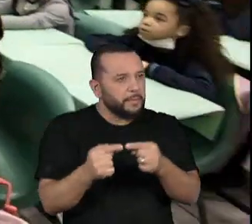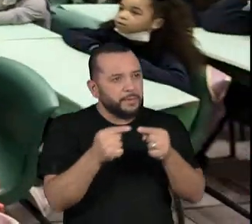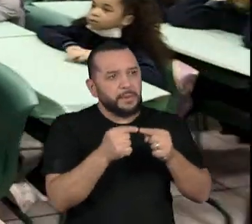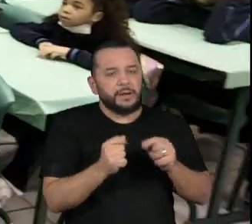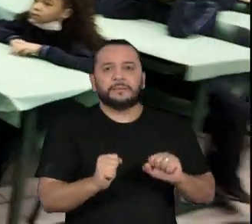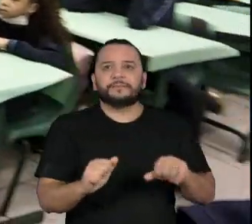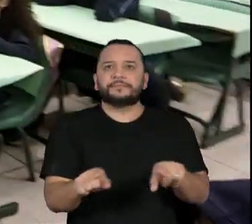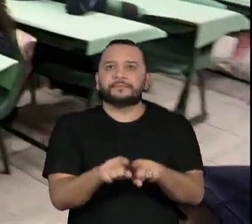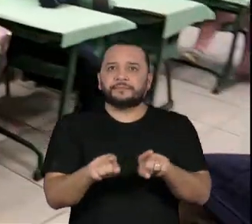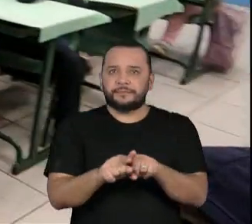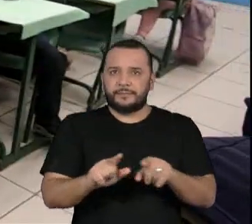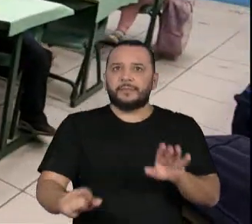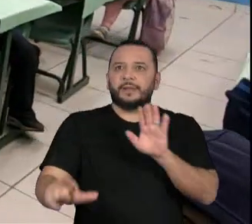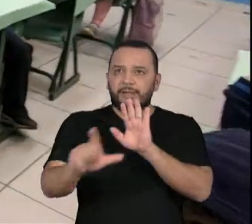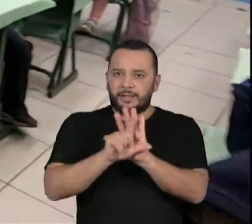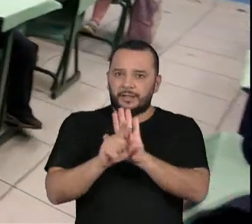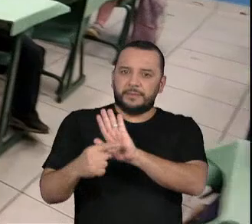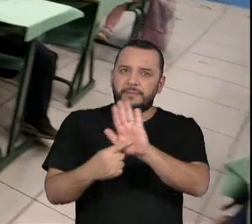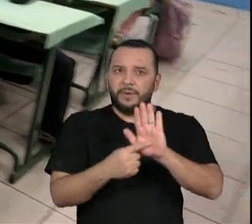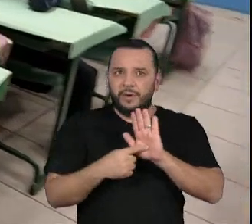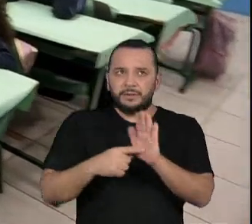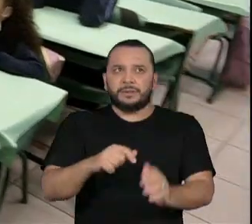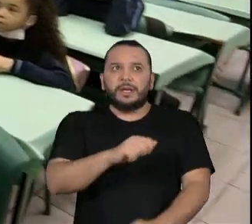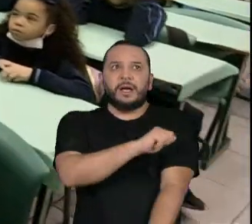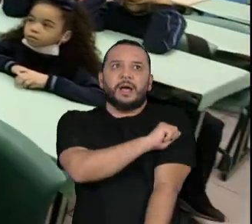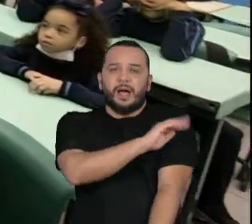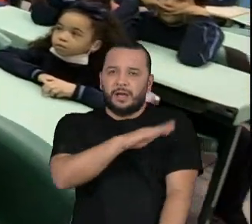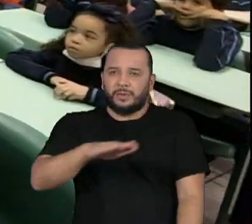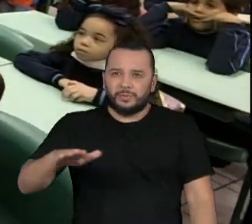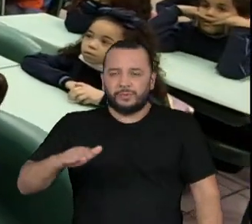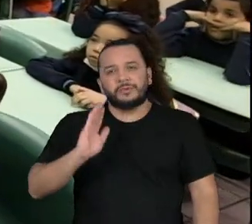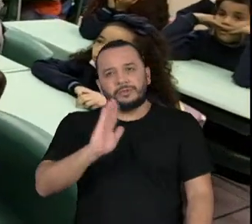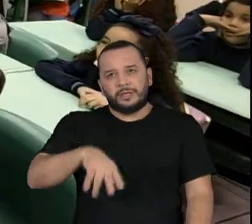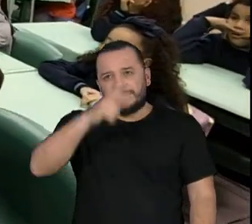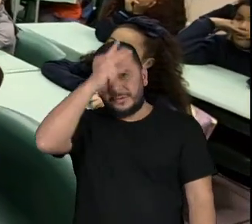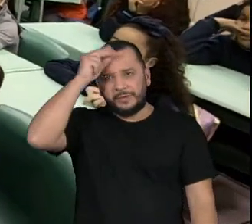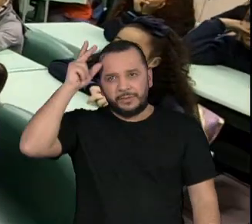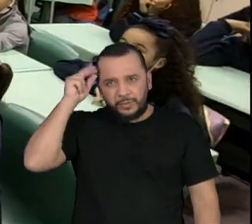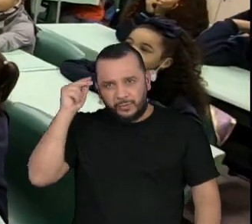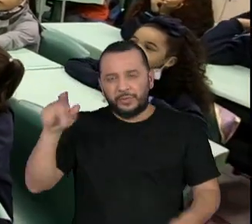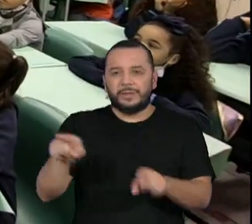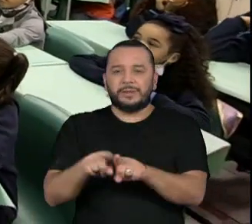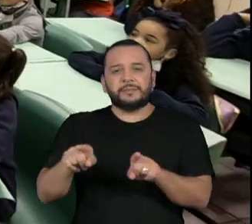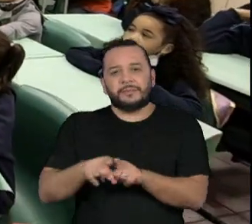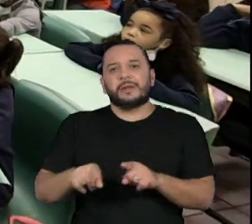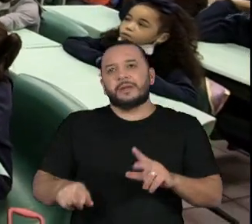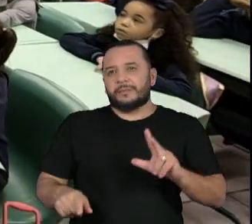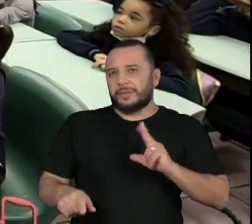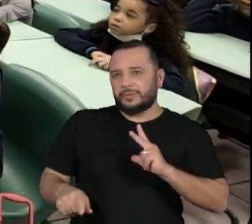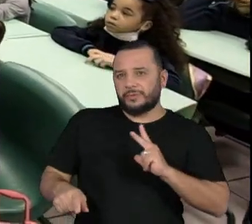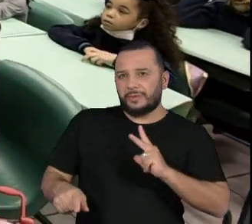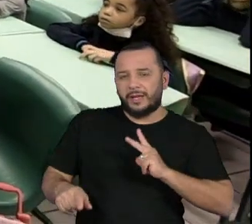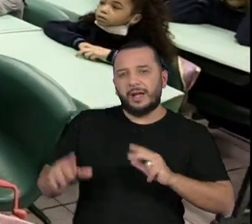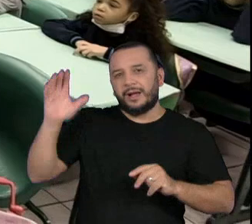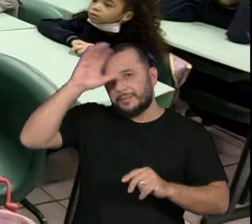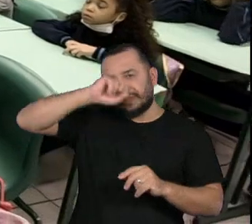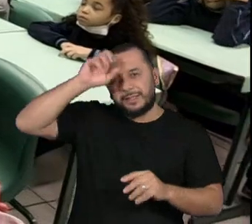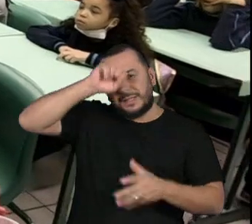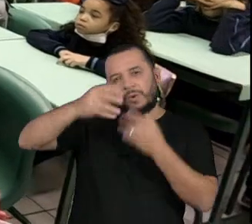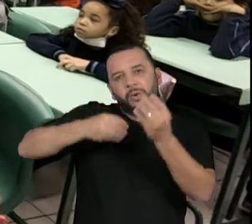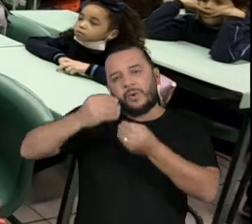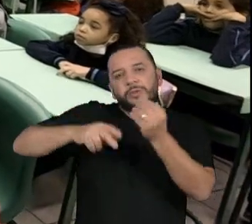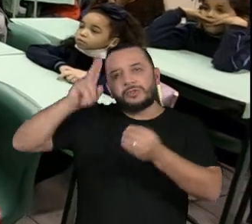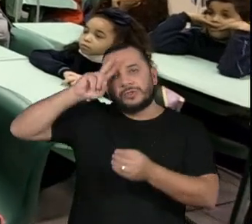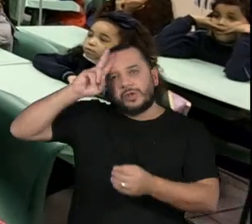ela garantiu que os estudantes, às vezes municipais, privadas, tivessem acesso a uma outra narrativa sobre a história, né, sobre a